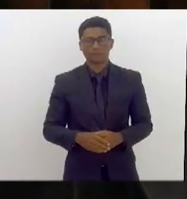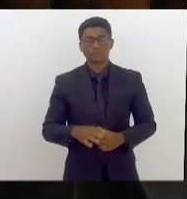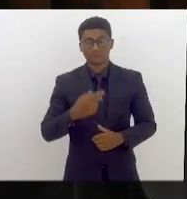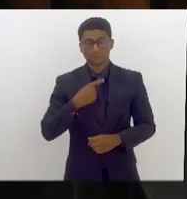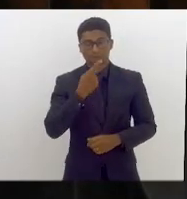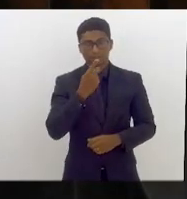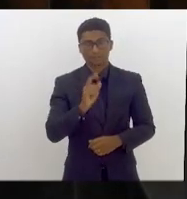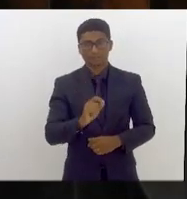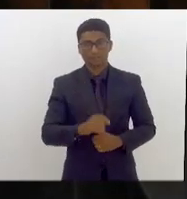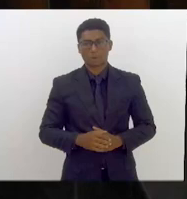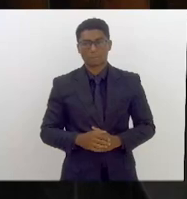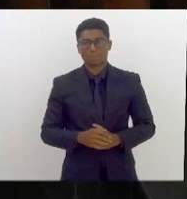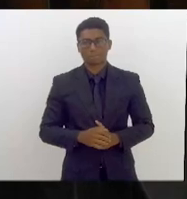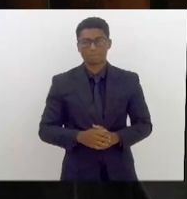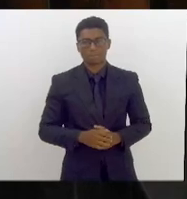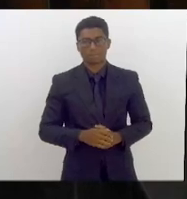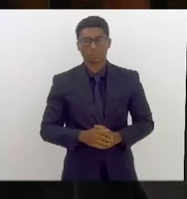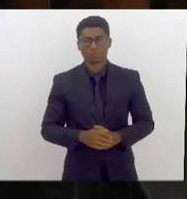seguinte.